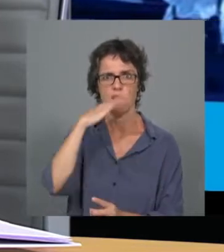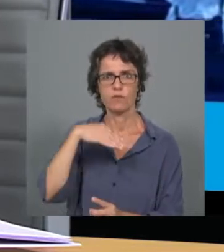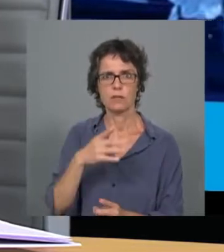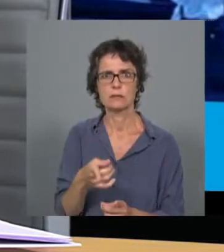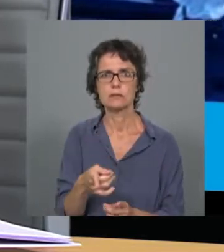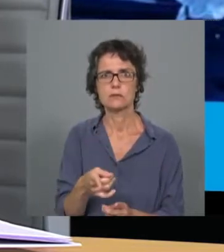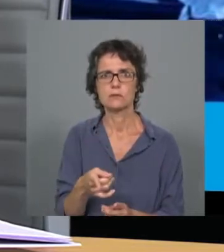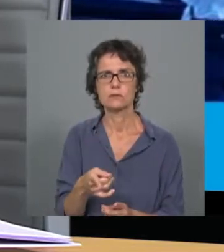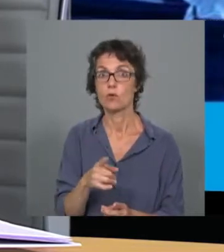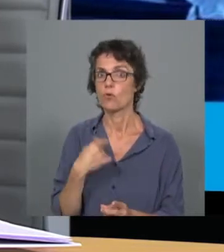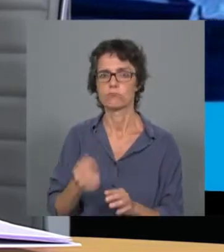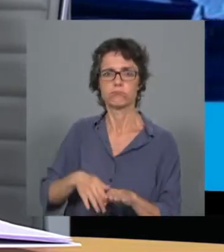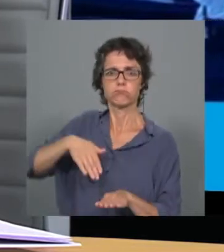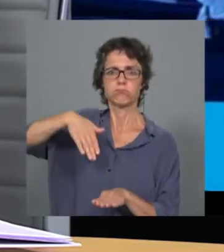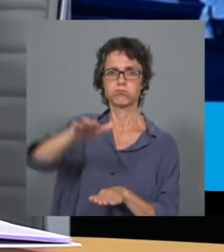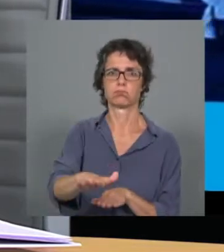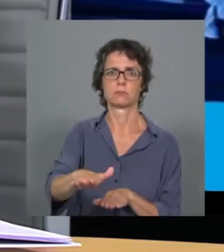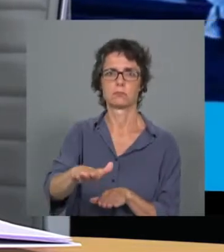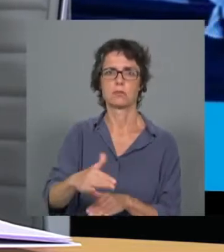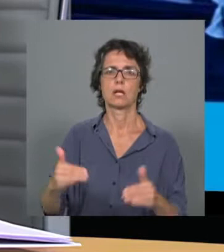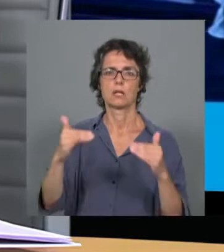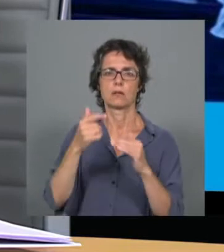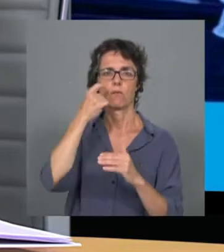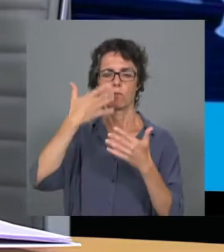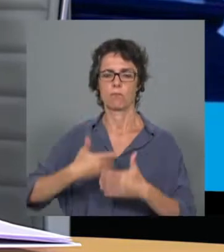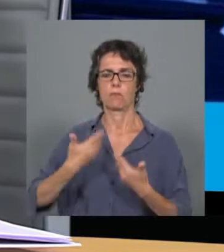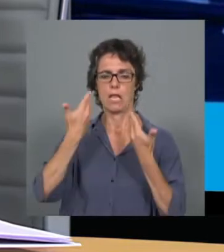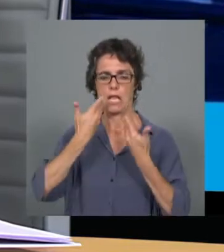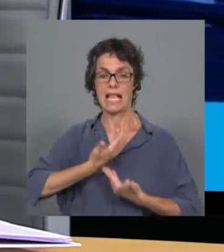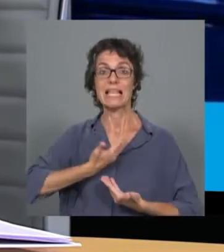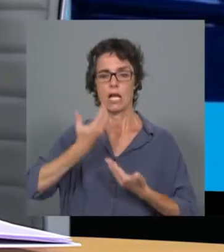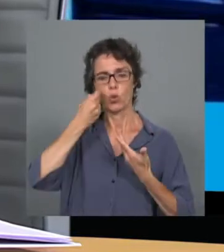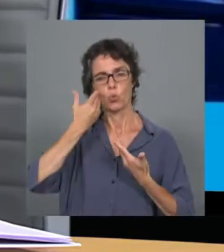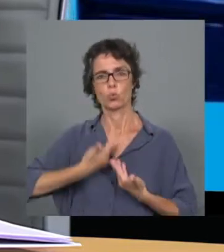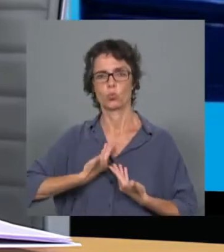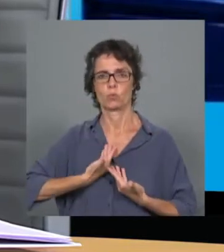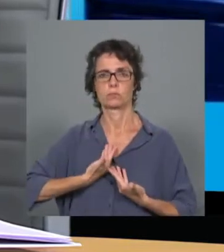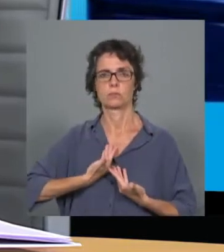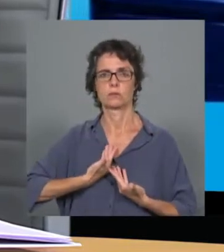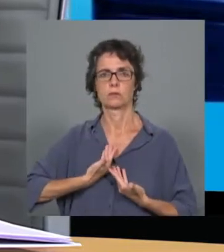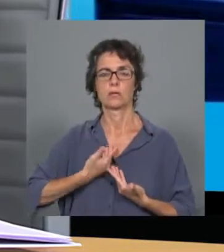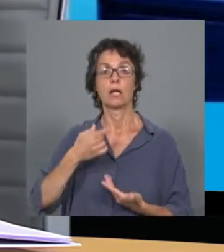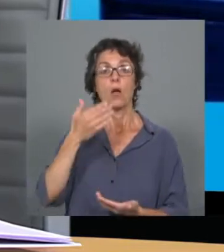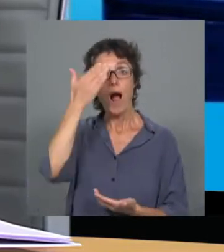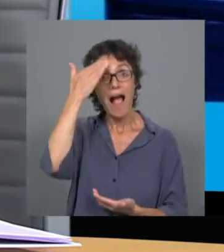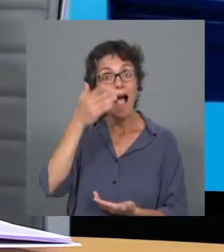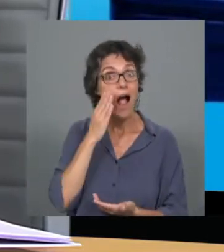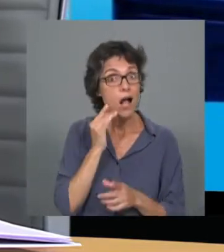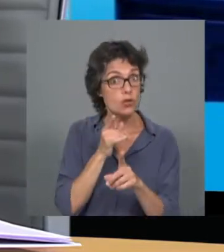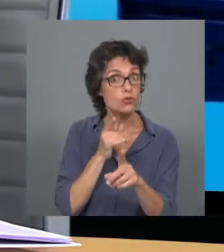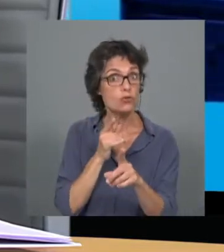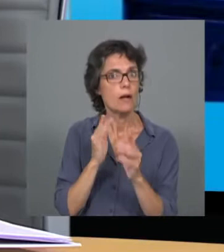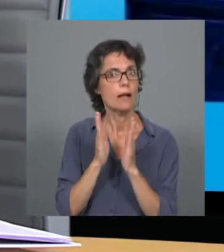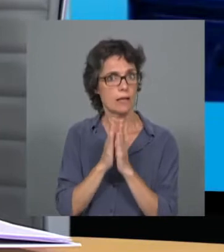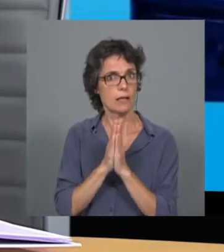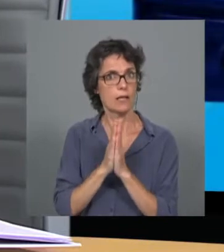humanidade gigantescos. E nesta matéria, permita-me que te diga, Paulo, que eu penso que a Igreja tem sido muito